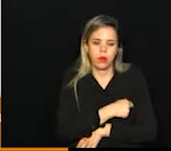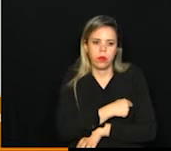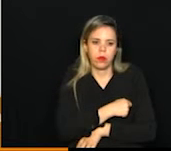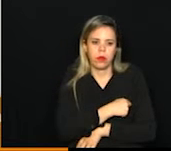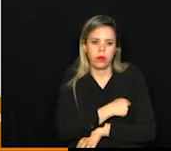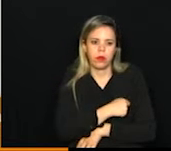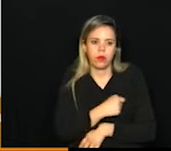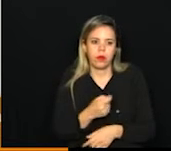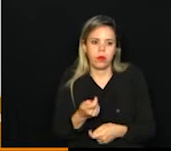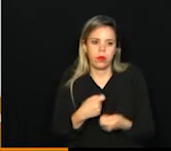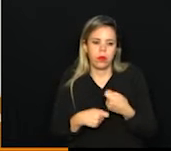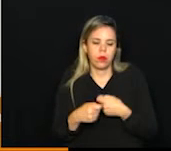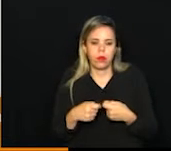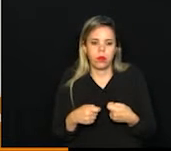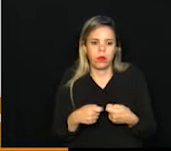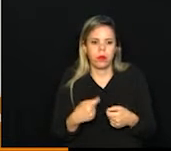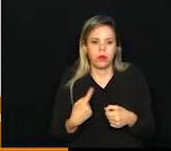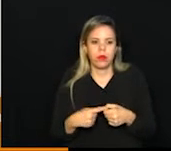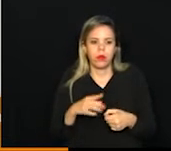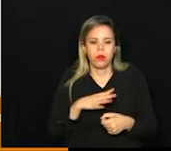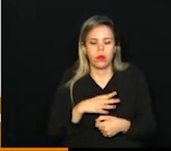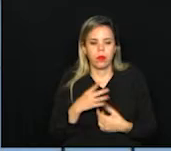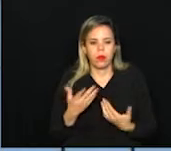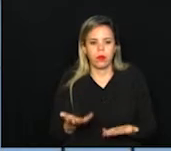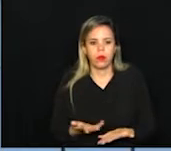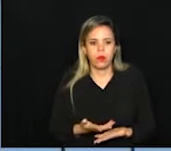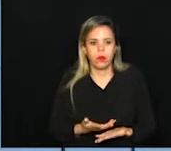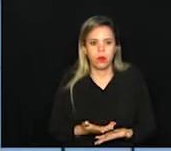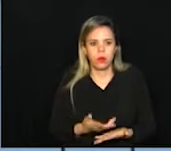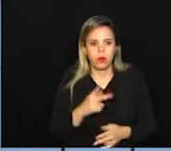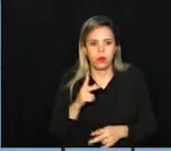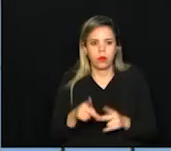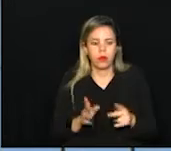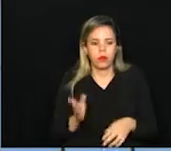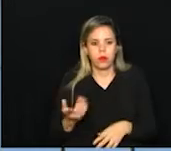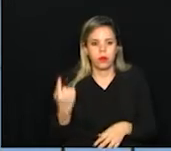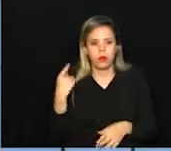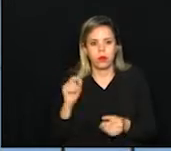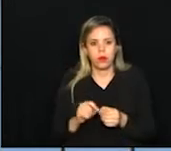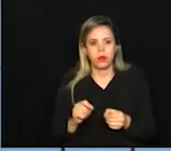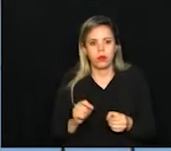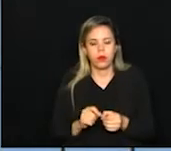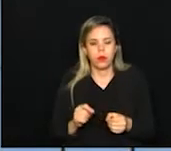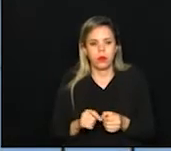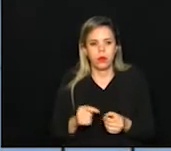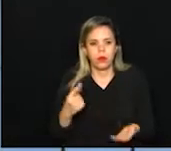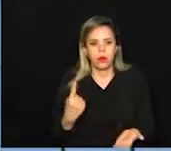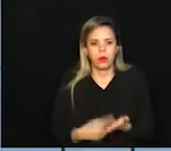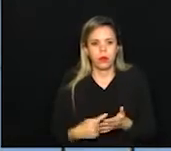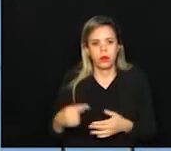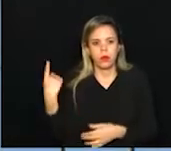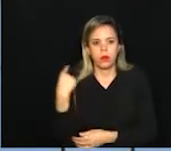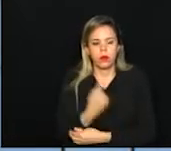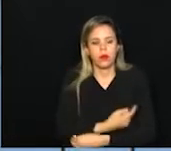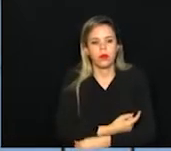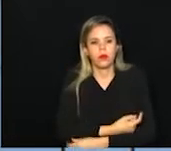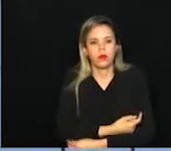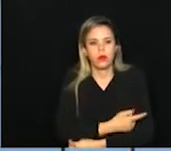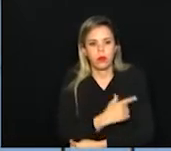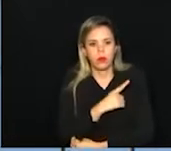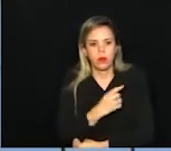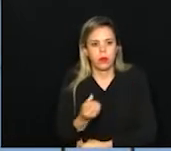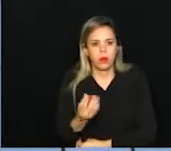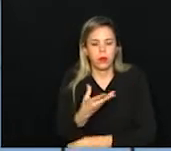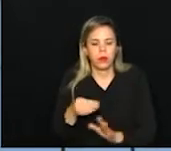sendo ministradas no município são aquelas de pessoas que já fizeram o agendamento anteriormente. Então, a gente tem esse